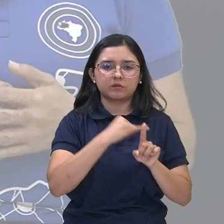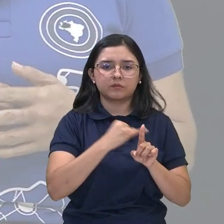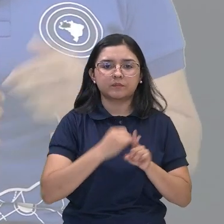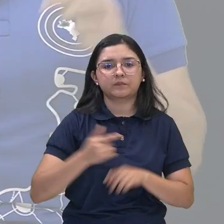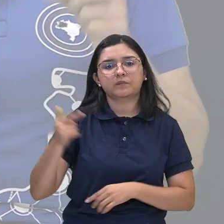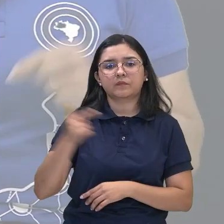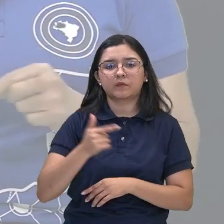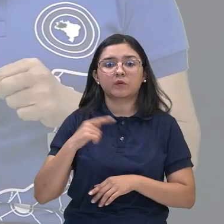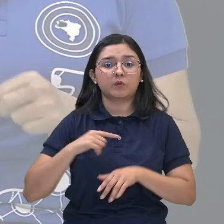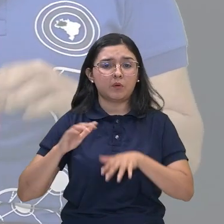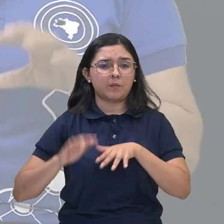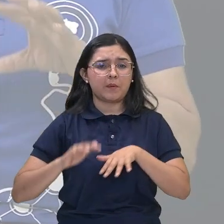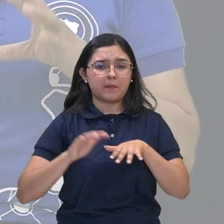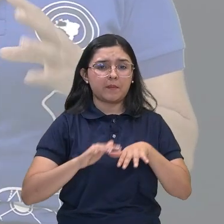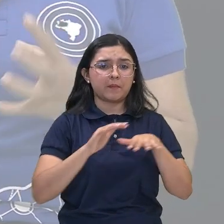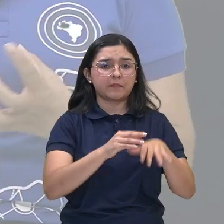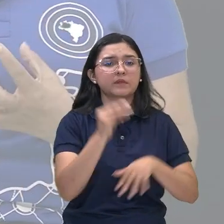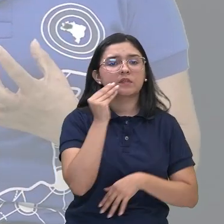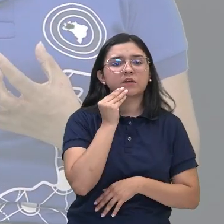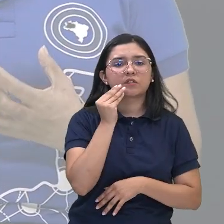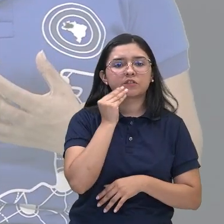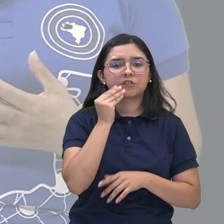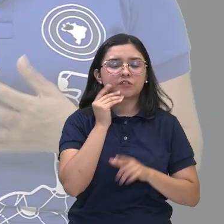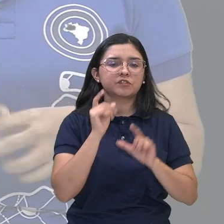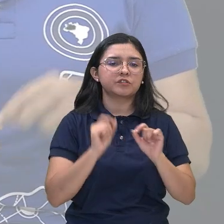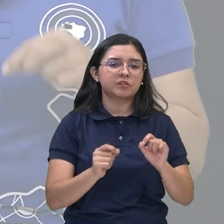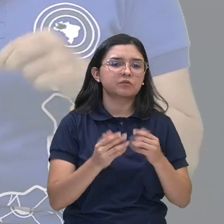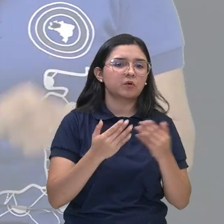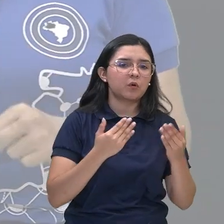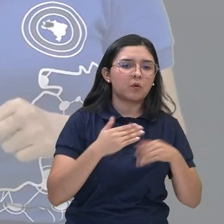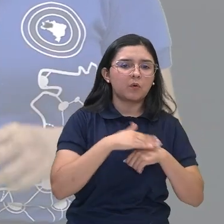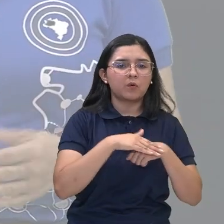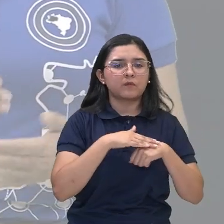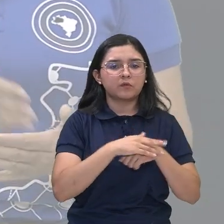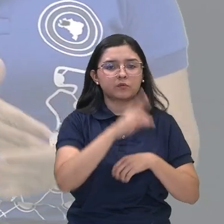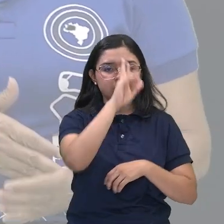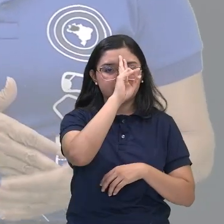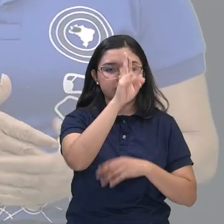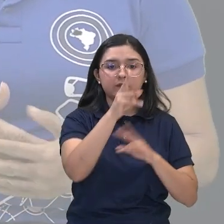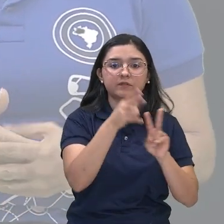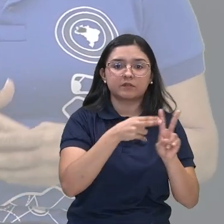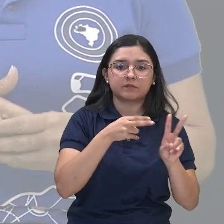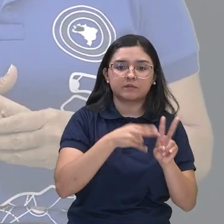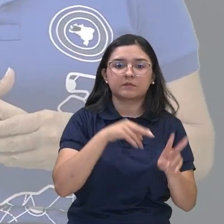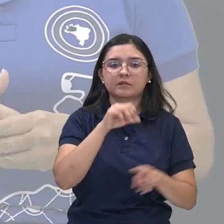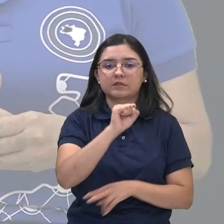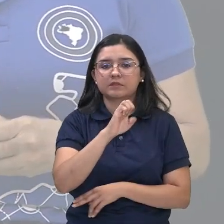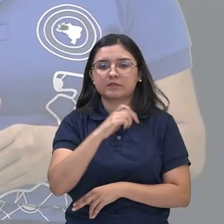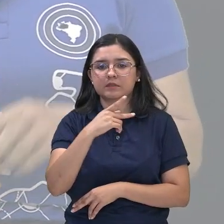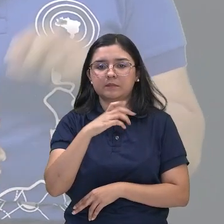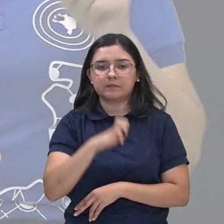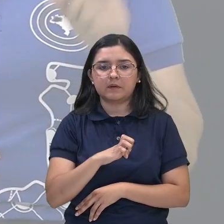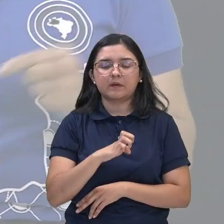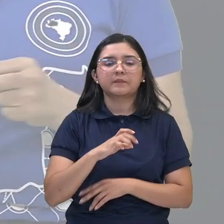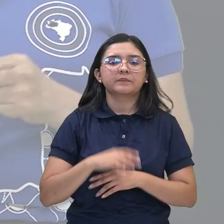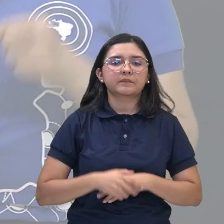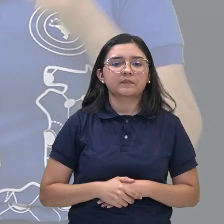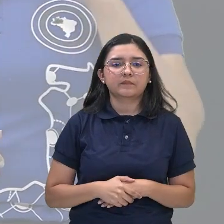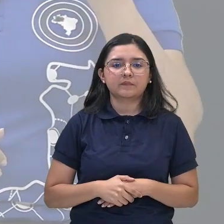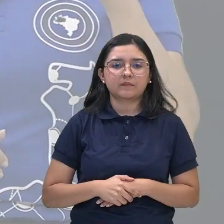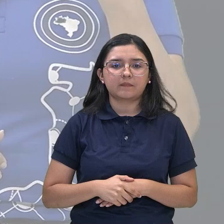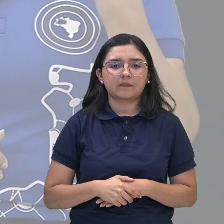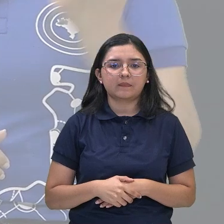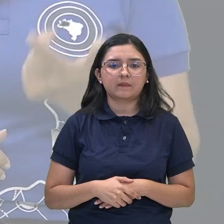exército avança e há uma tentativa de negociação com os chefes indígenas, que se chama Cepé e Cacambo. No